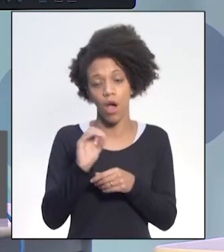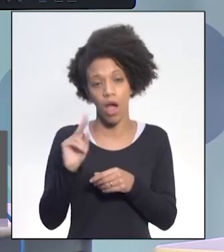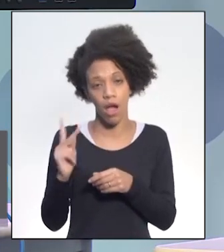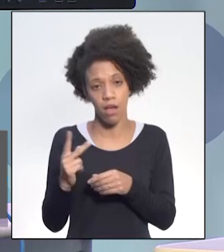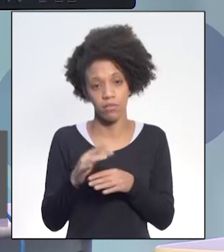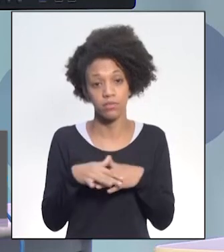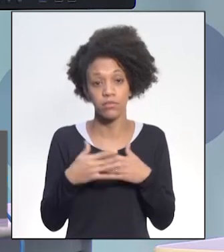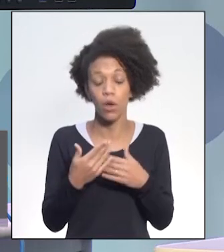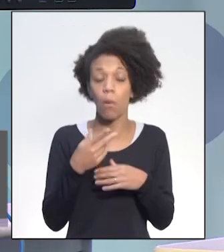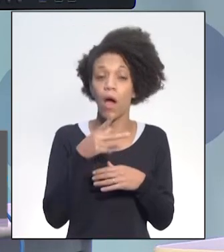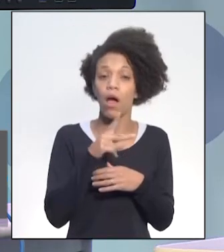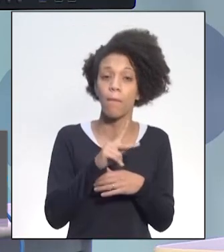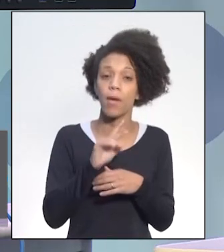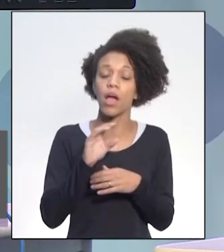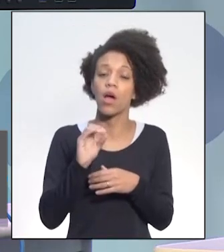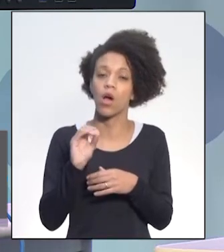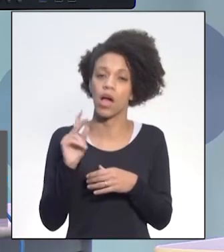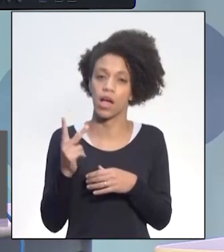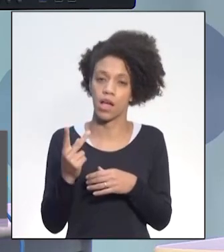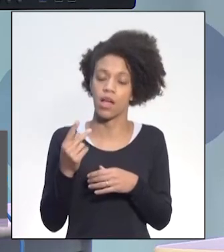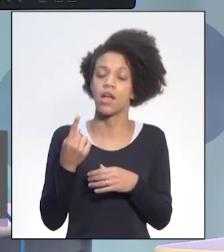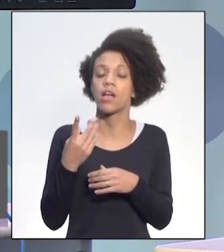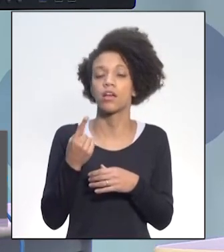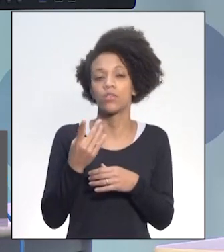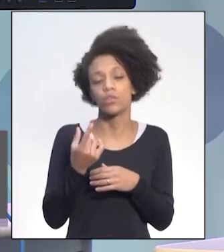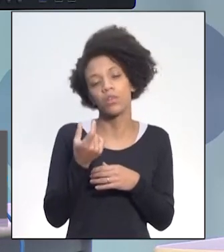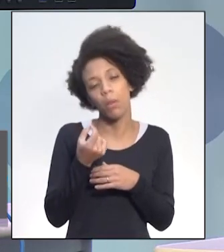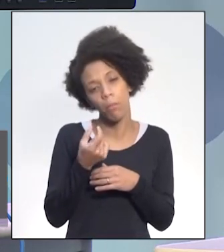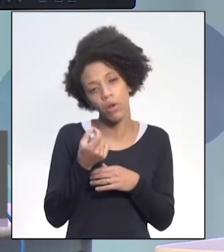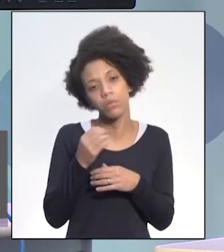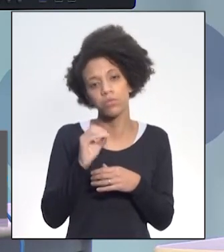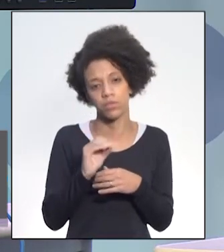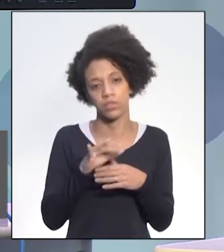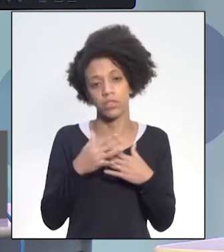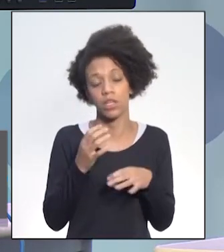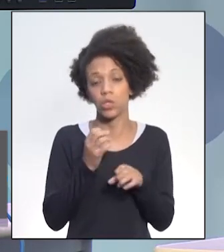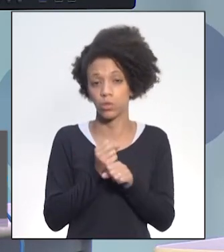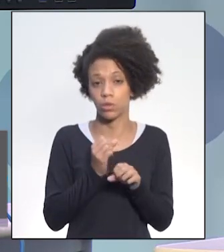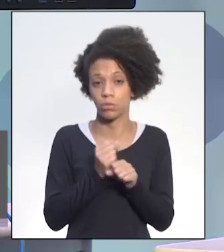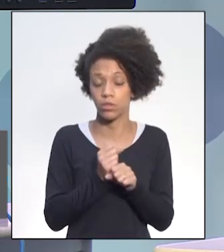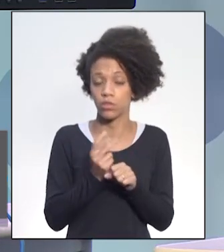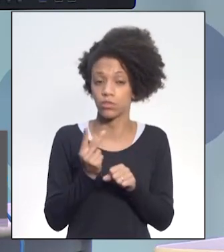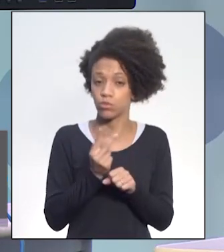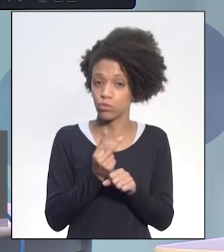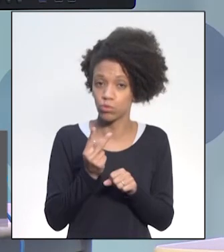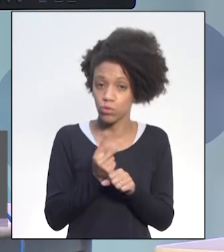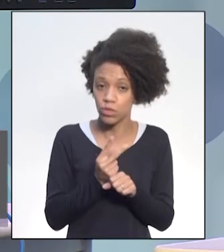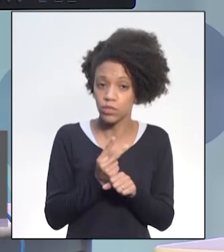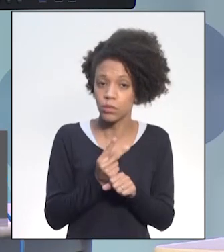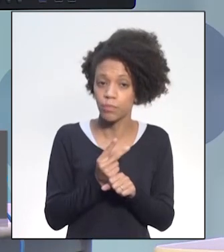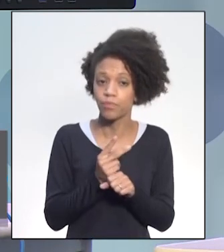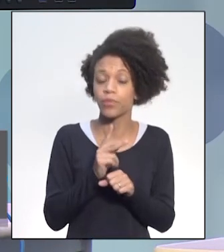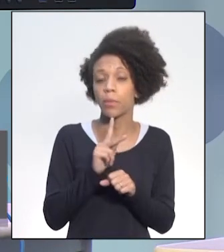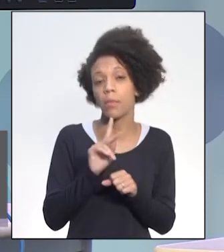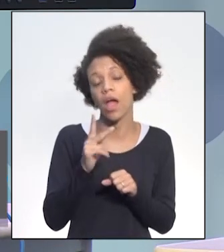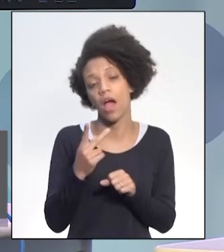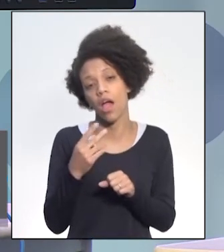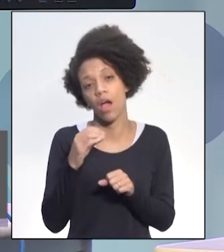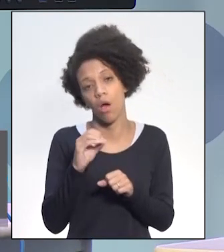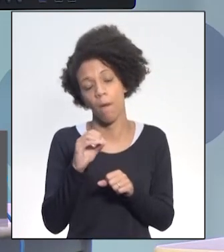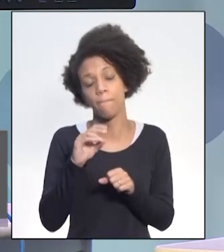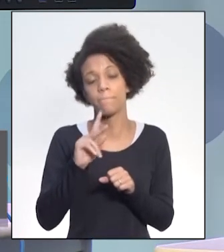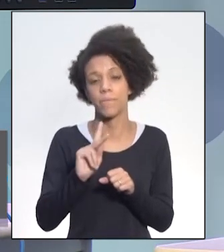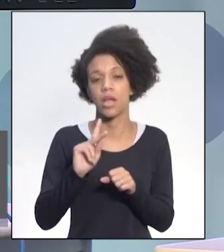o POH é 14, o pH está próximo de 0. E a somatória desses dois fatores, né, pH e